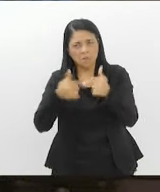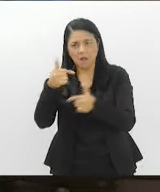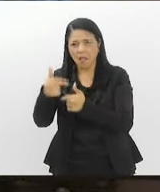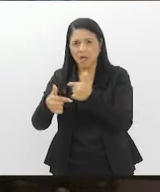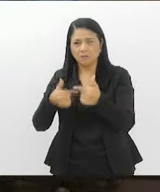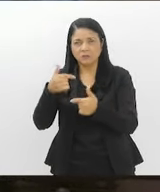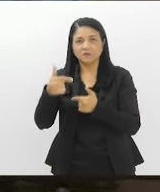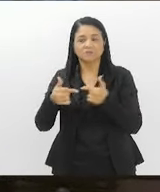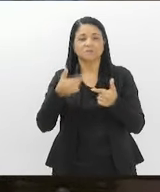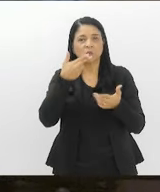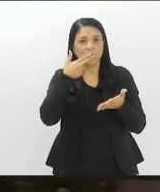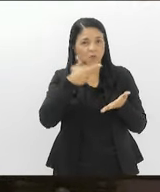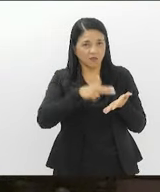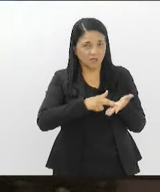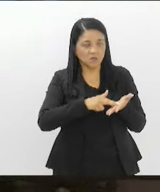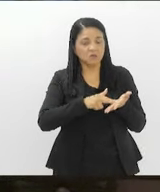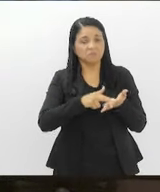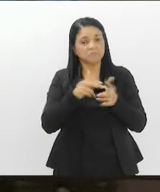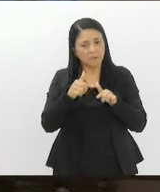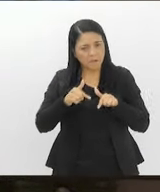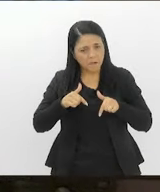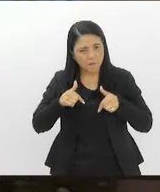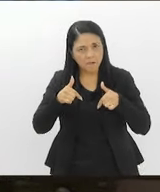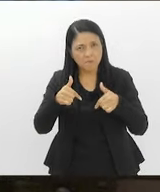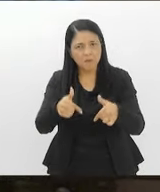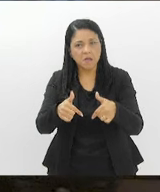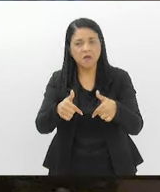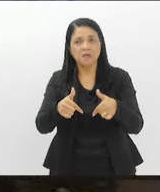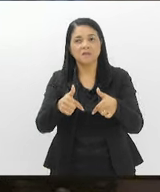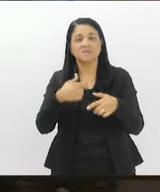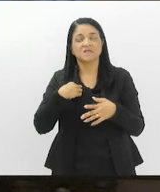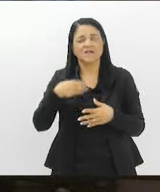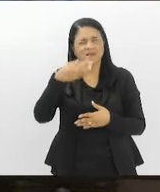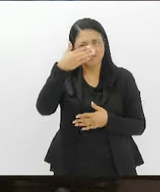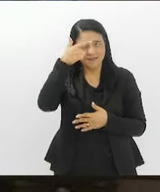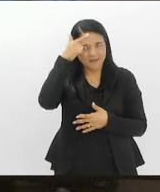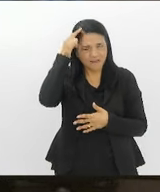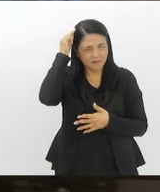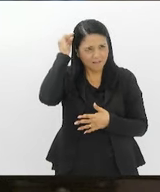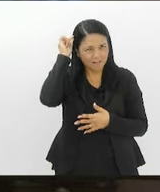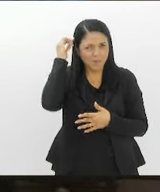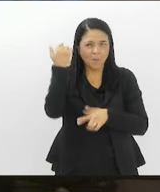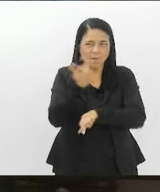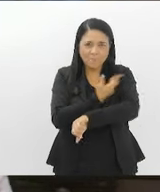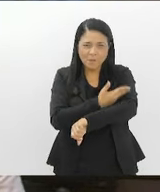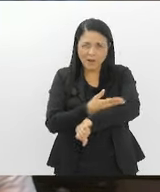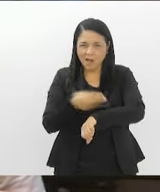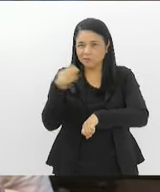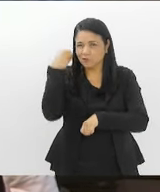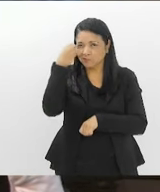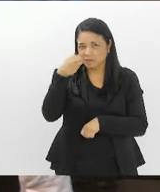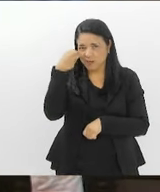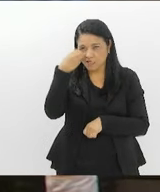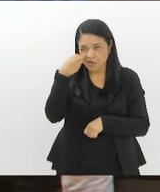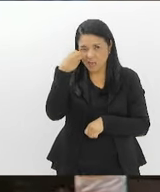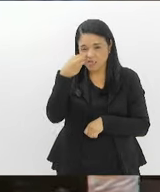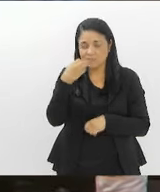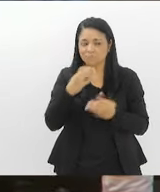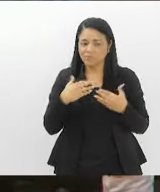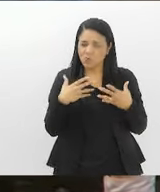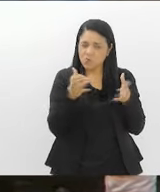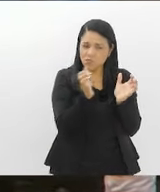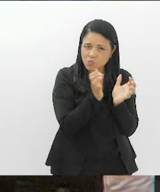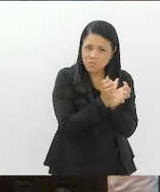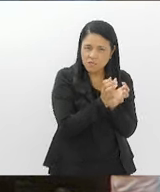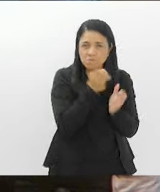com muito afinco naquilo que faz, que a cabeça branca, a experiência ainda conta muito nos dias de hoje, claro, ao lado de uma boa equipe